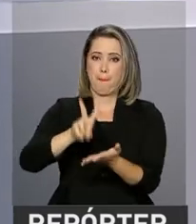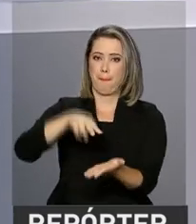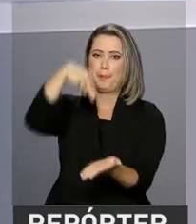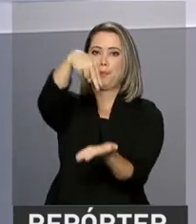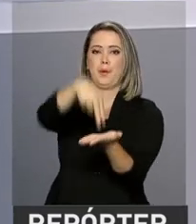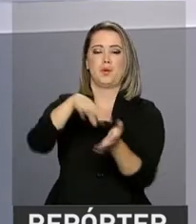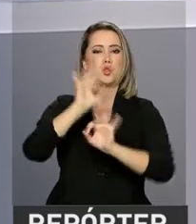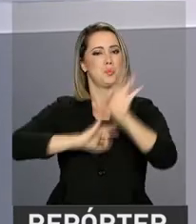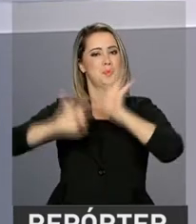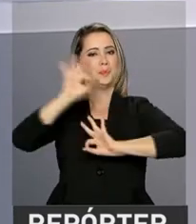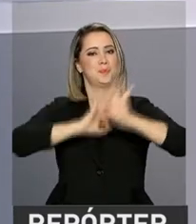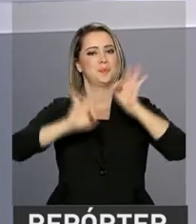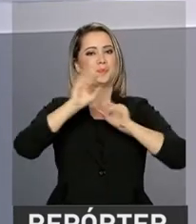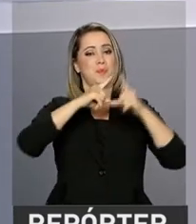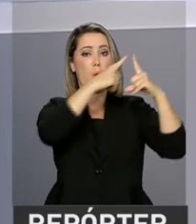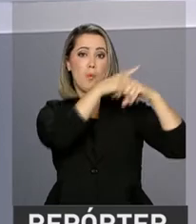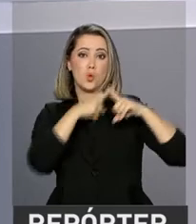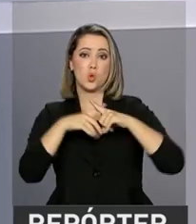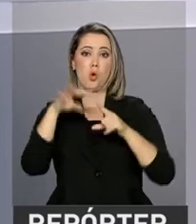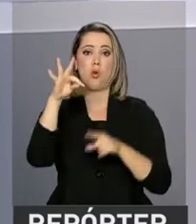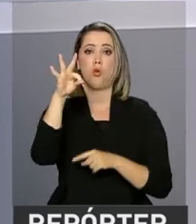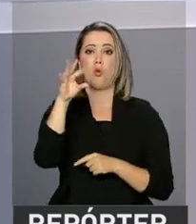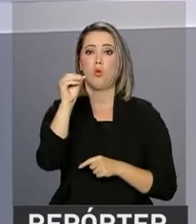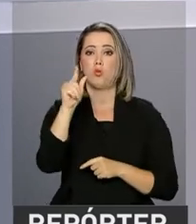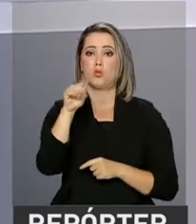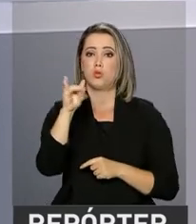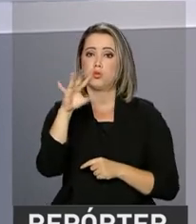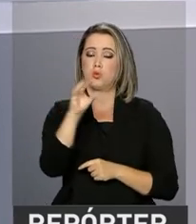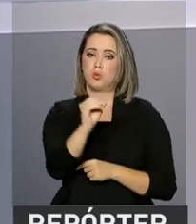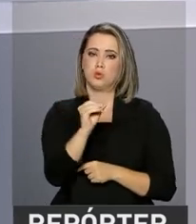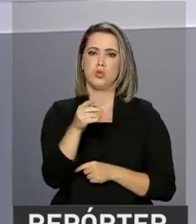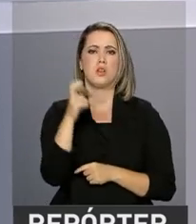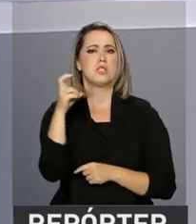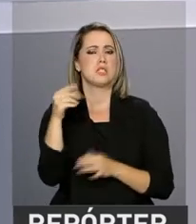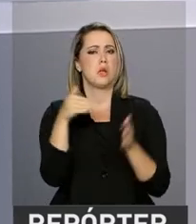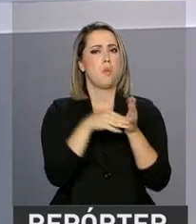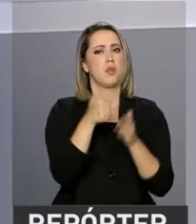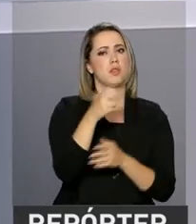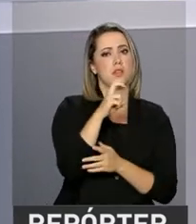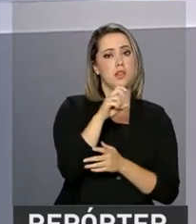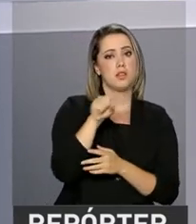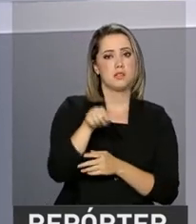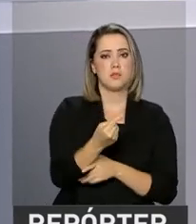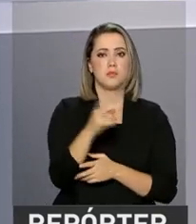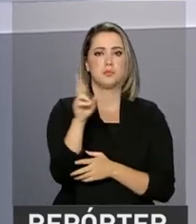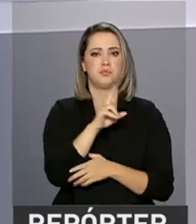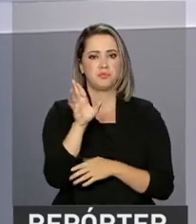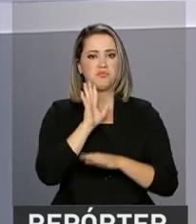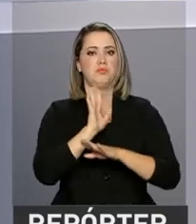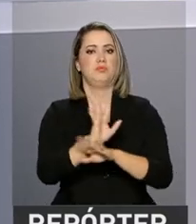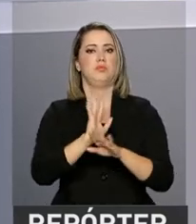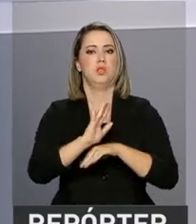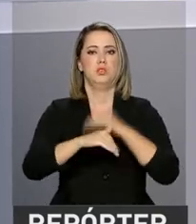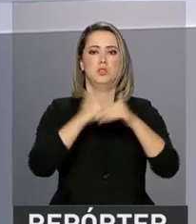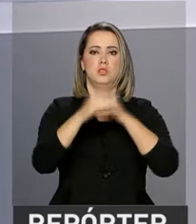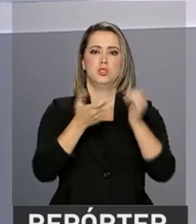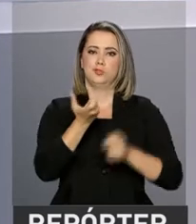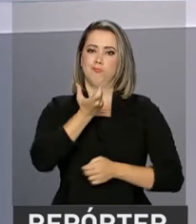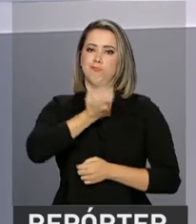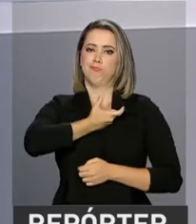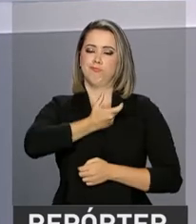2020 as bolsas que variam de 5 mil a 15 mil reais devem contribuir para aumentar o número de medalhas